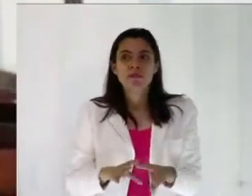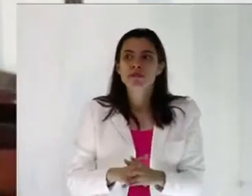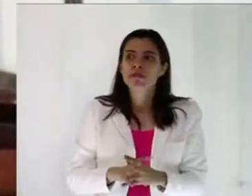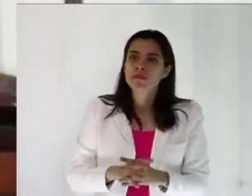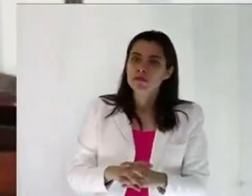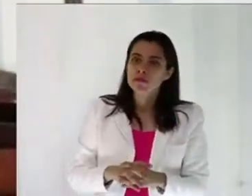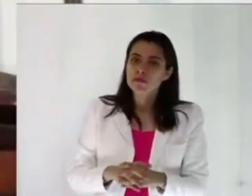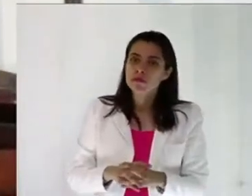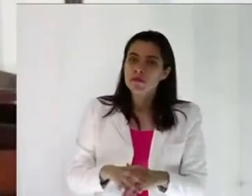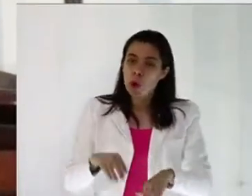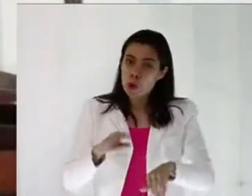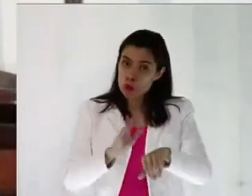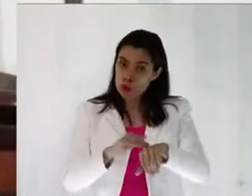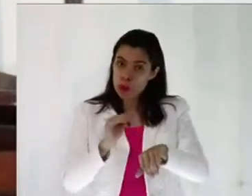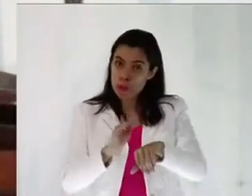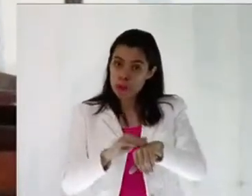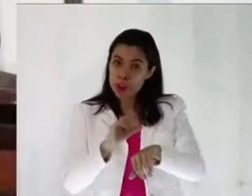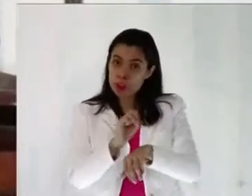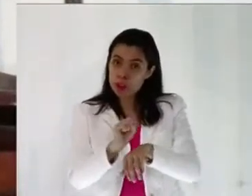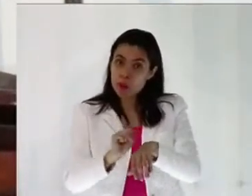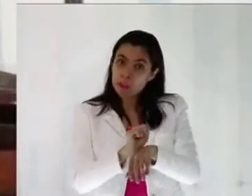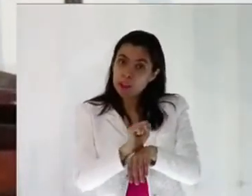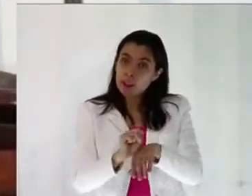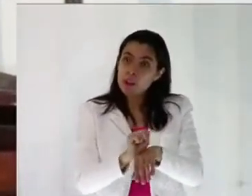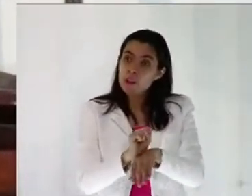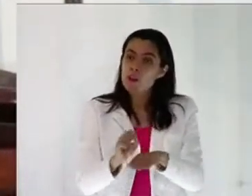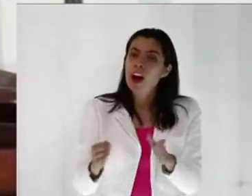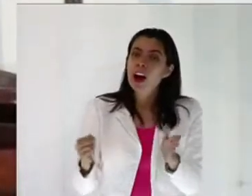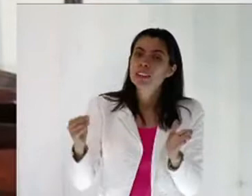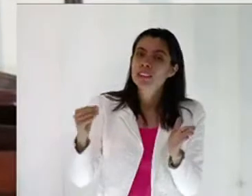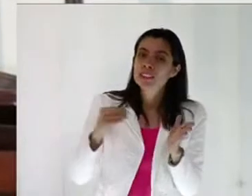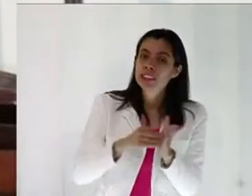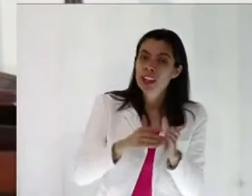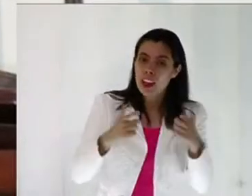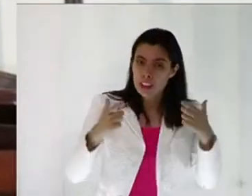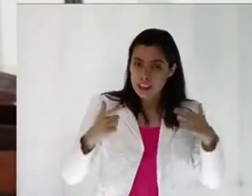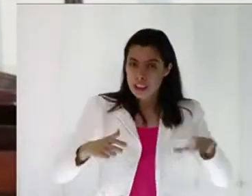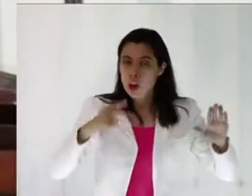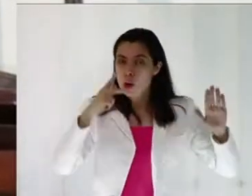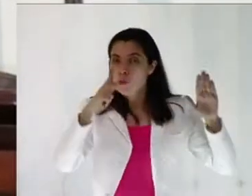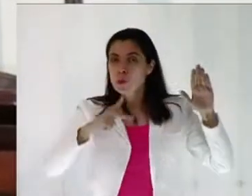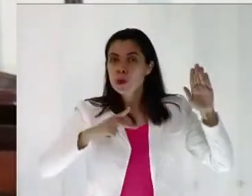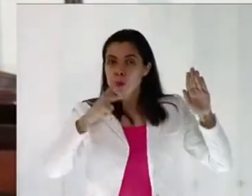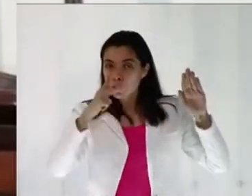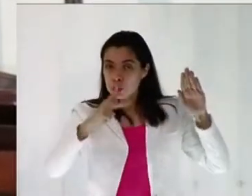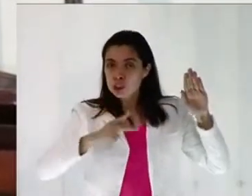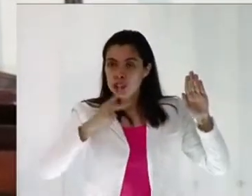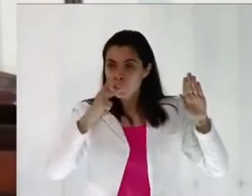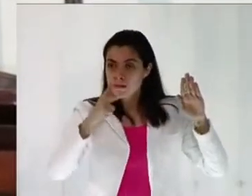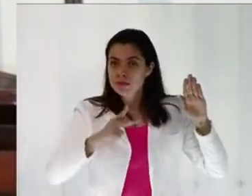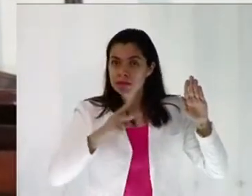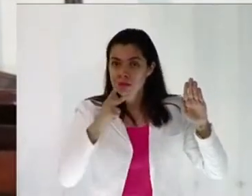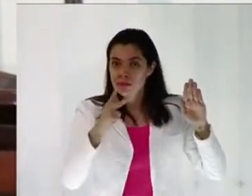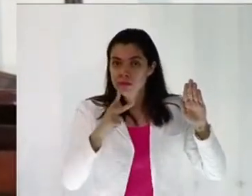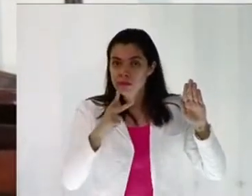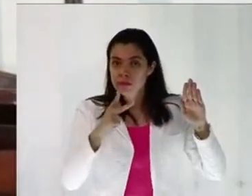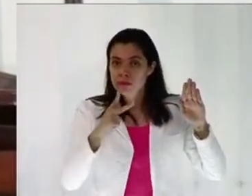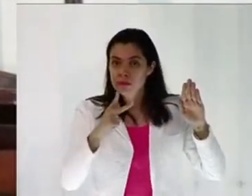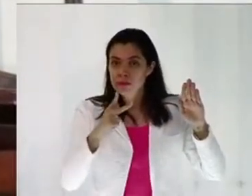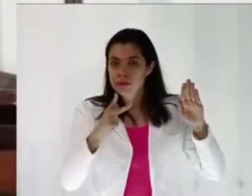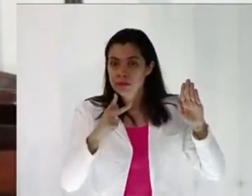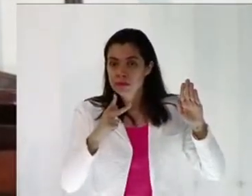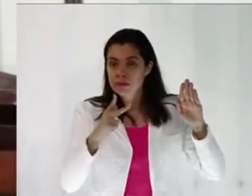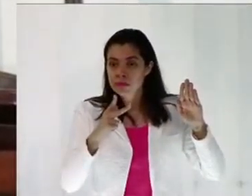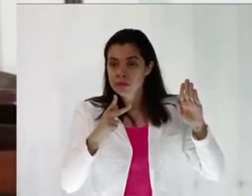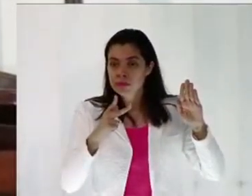a terra de Canaã, desde aquele momento em que o Senhor pede para que ele deixe a sua casa, a sua parentela, e vá para